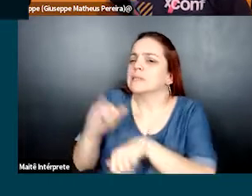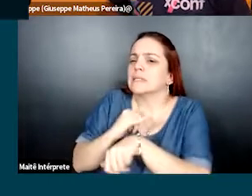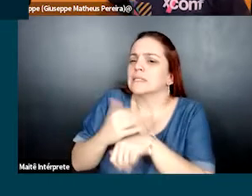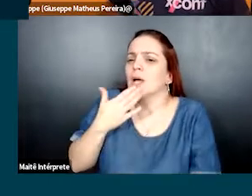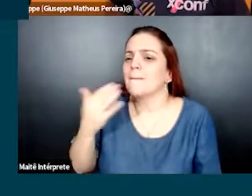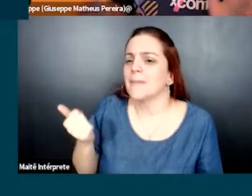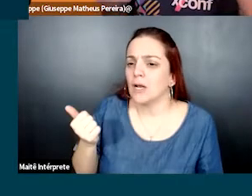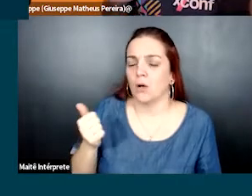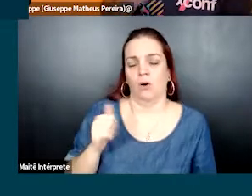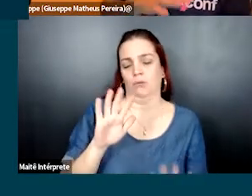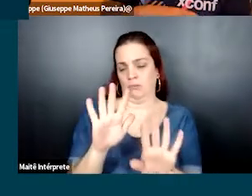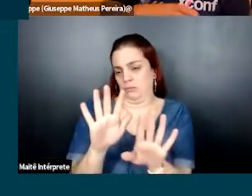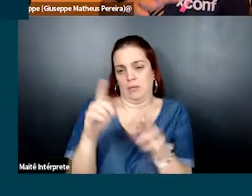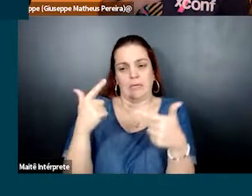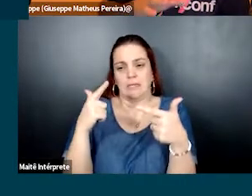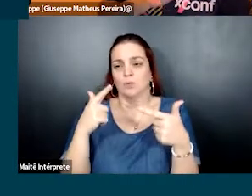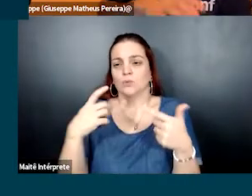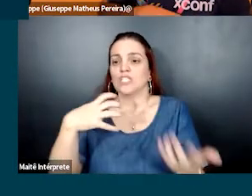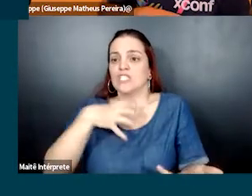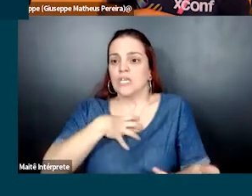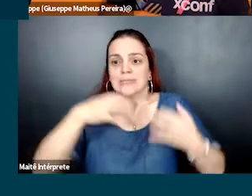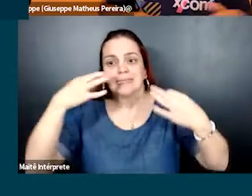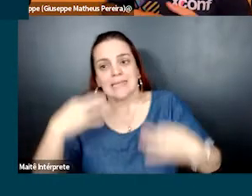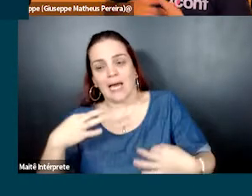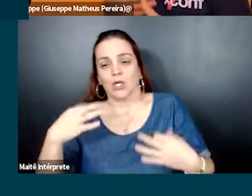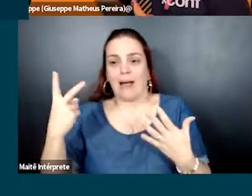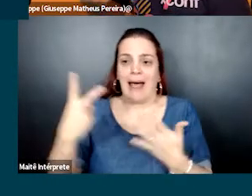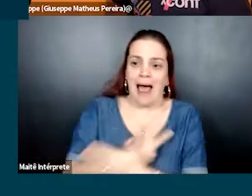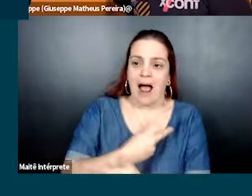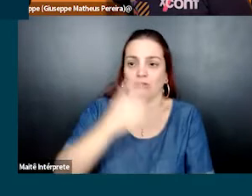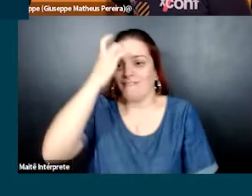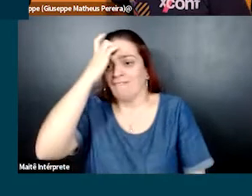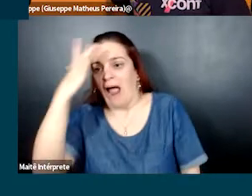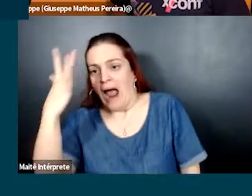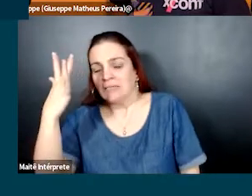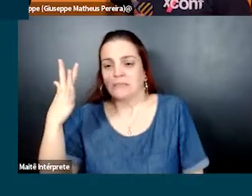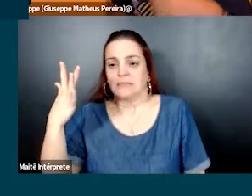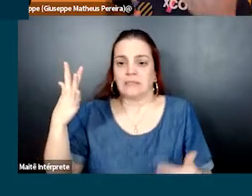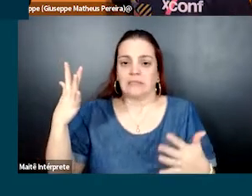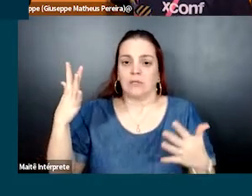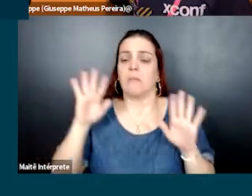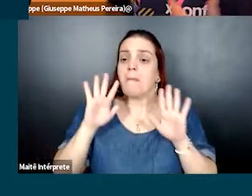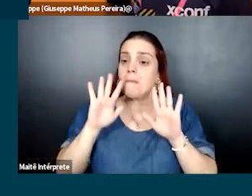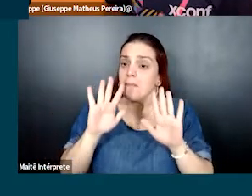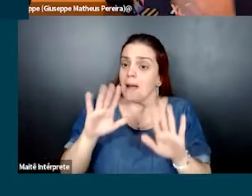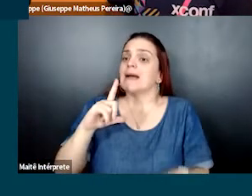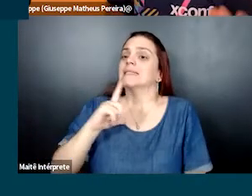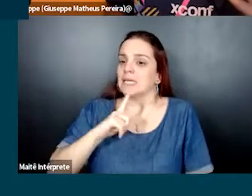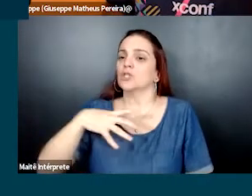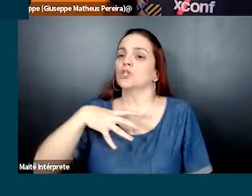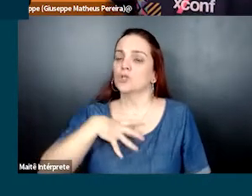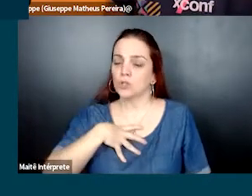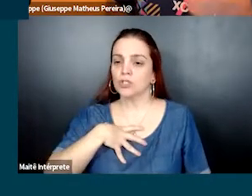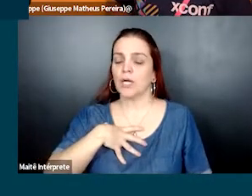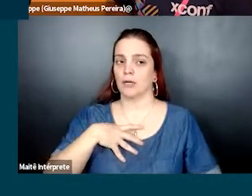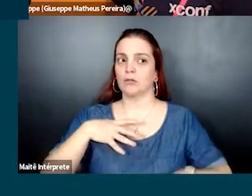dizer, gente, não tem jeito certo, não tem jeito fácil, mas tem um jeito certo, um jeito correto de se abordar um código, um software,